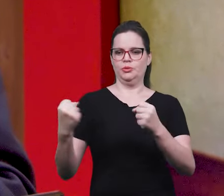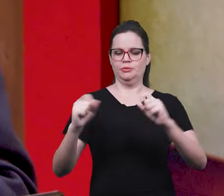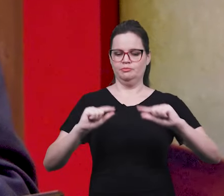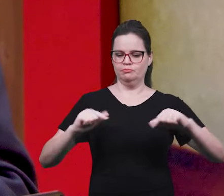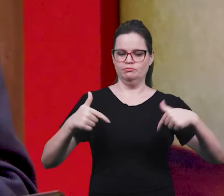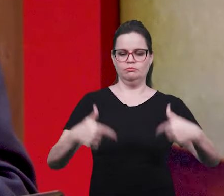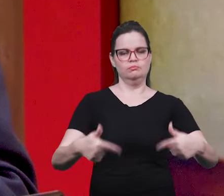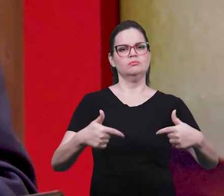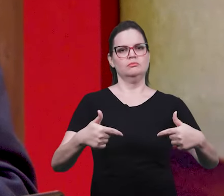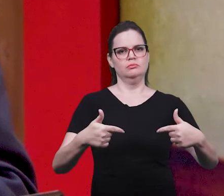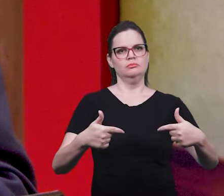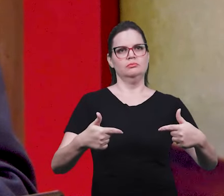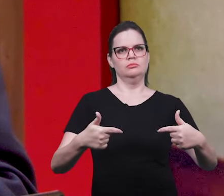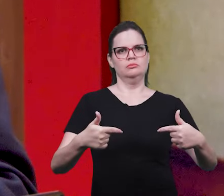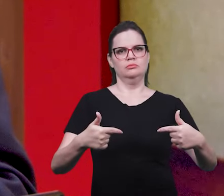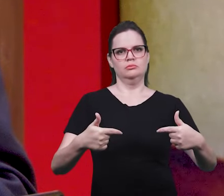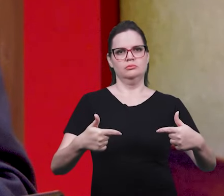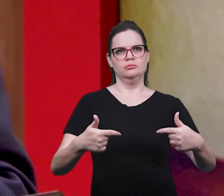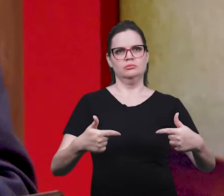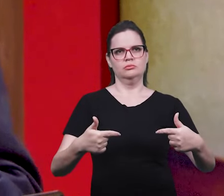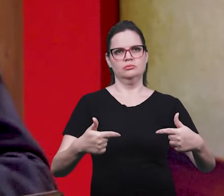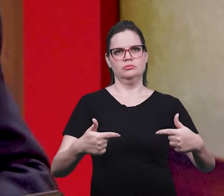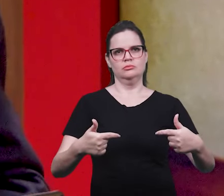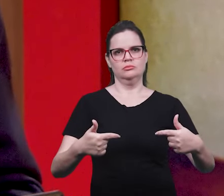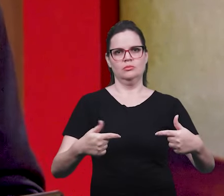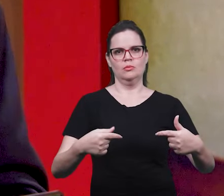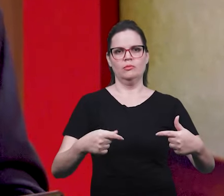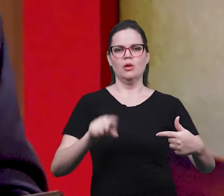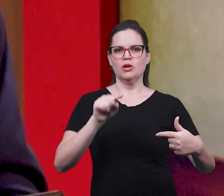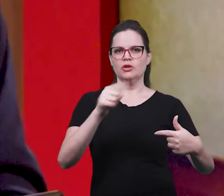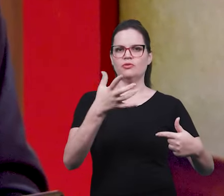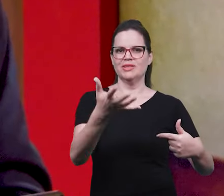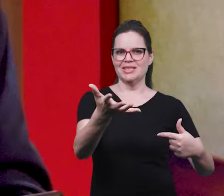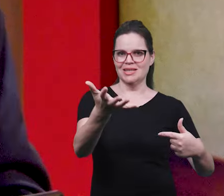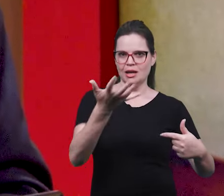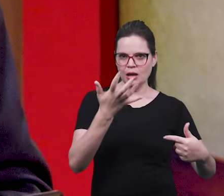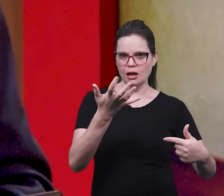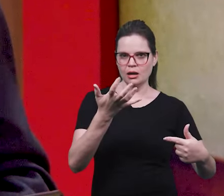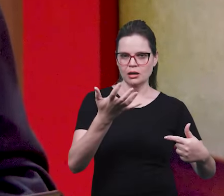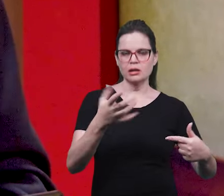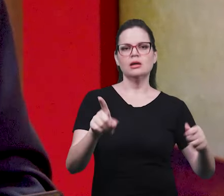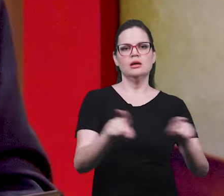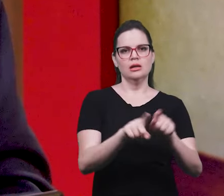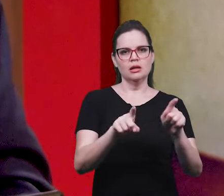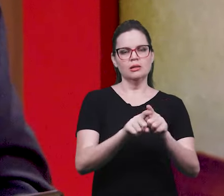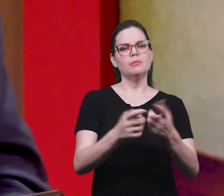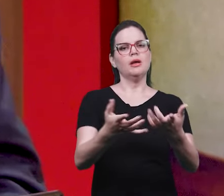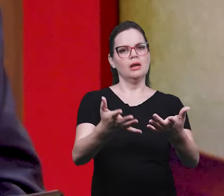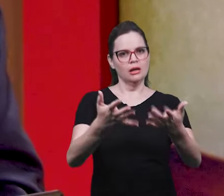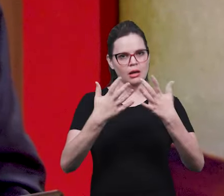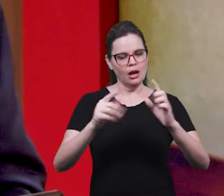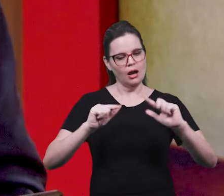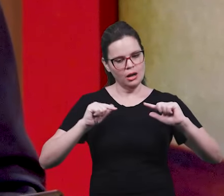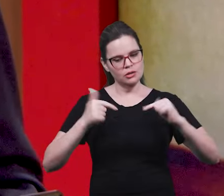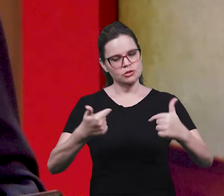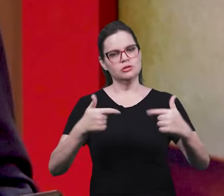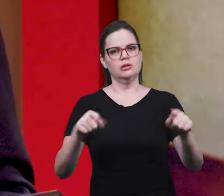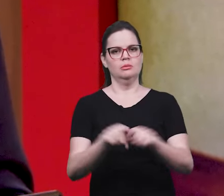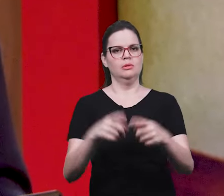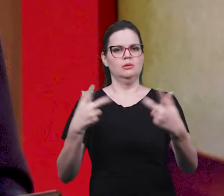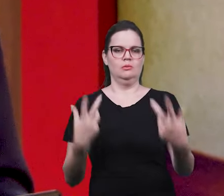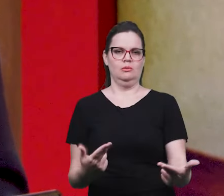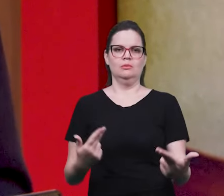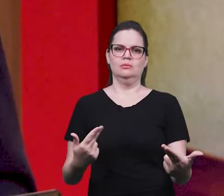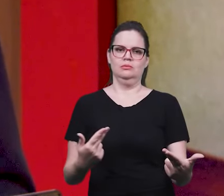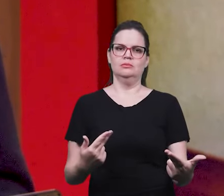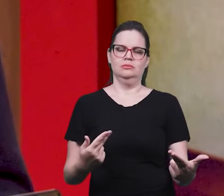energia, e tanto poder... Tanto querer como efetuar também energia de novo. Mostrando o poder de Deus. Agora é interessante, nós